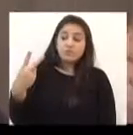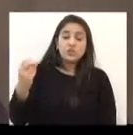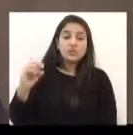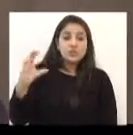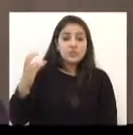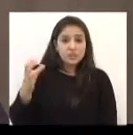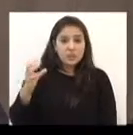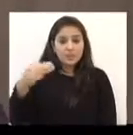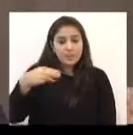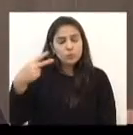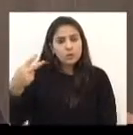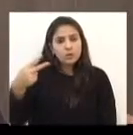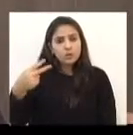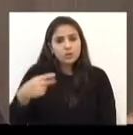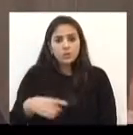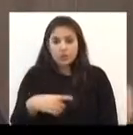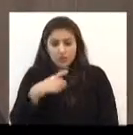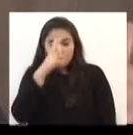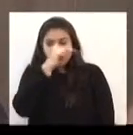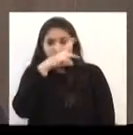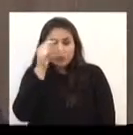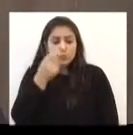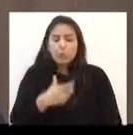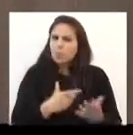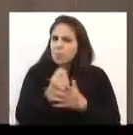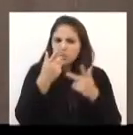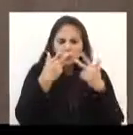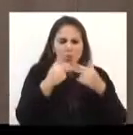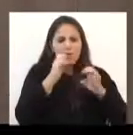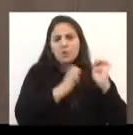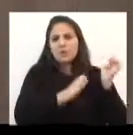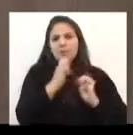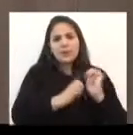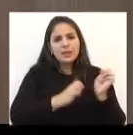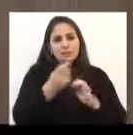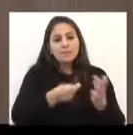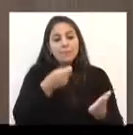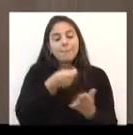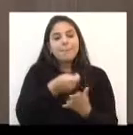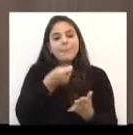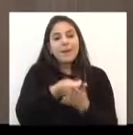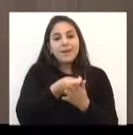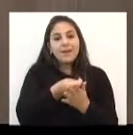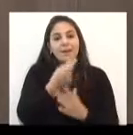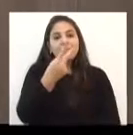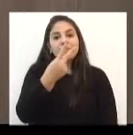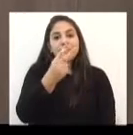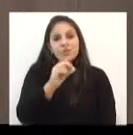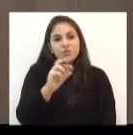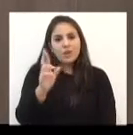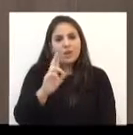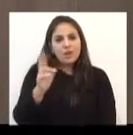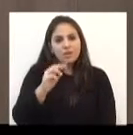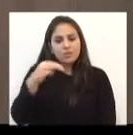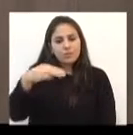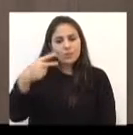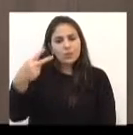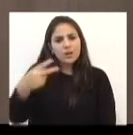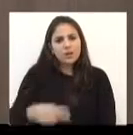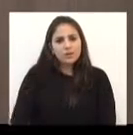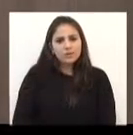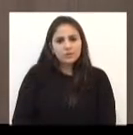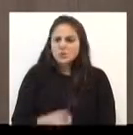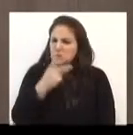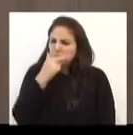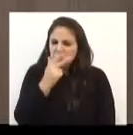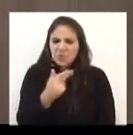o Executivo Municipal compra na mesma empresa, pagando R$ 20 o metro quadrado desta mesma grama.